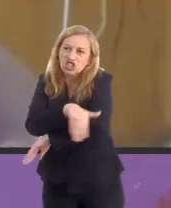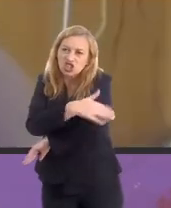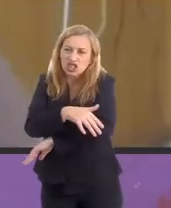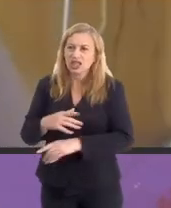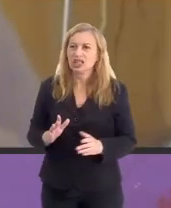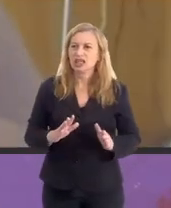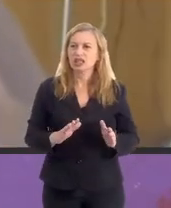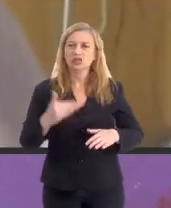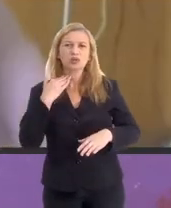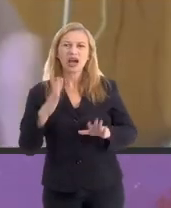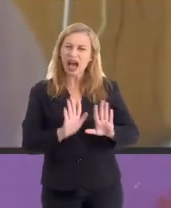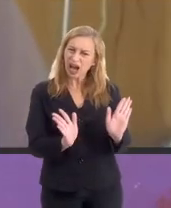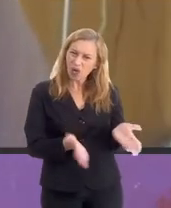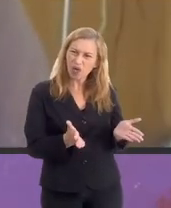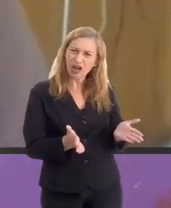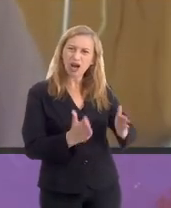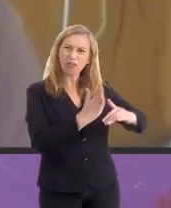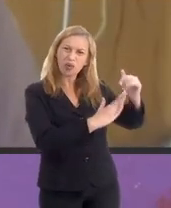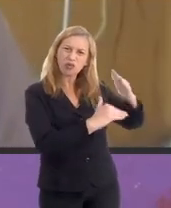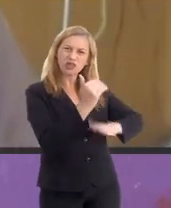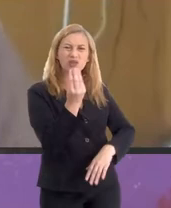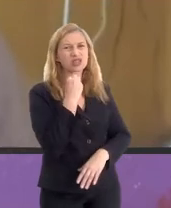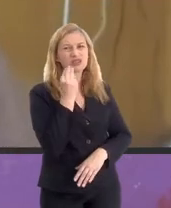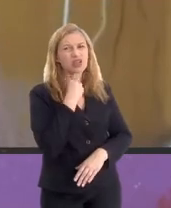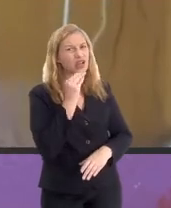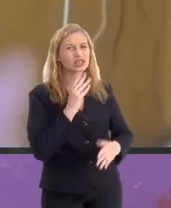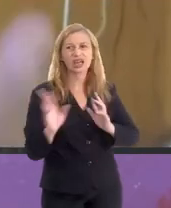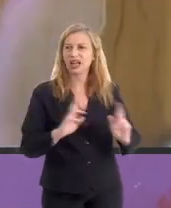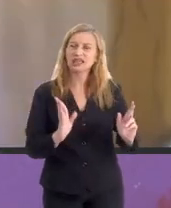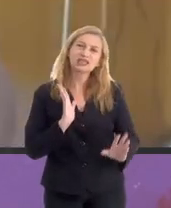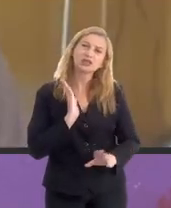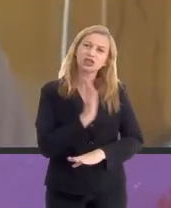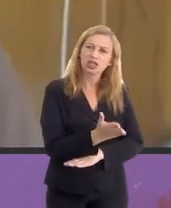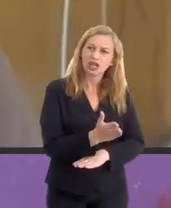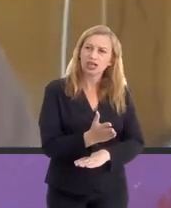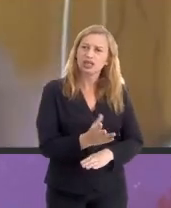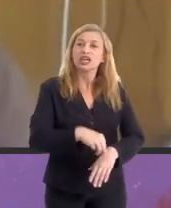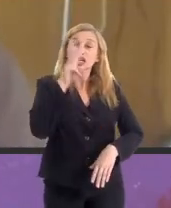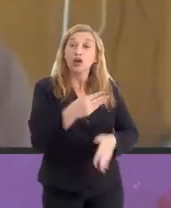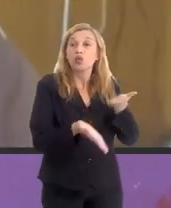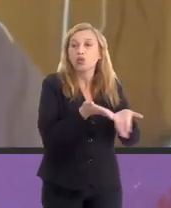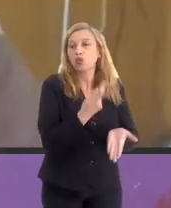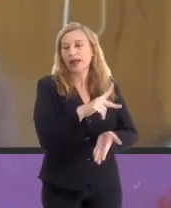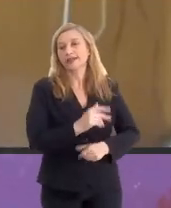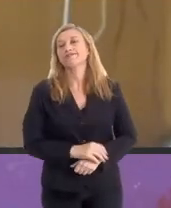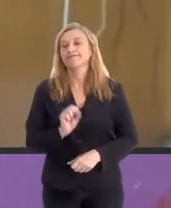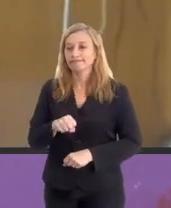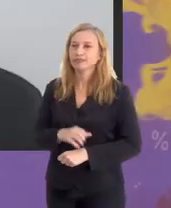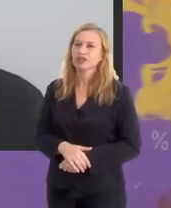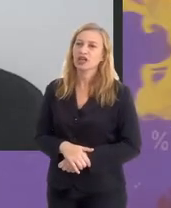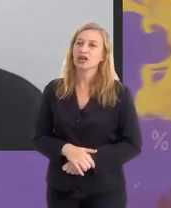banco no cartório agora a profissão ter essa fragilidade isso tem relação Direta com os órgãos que cuidam